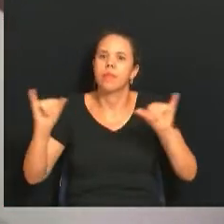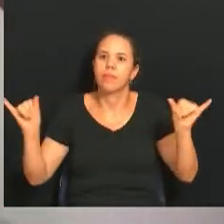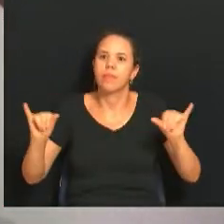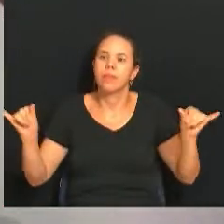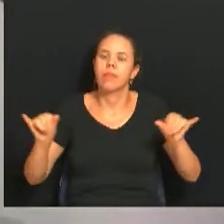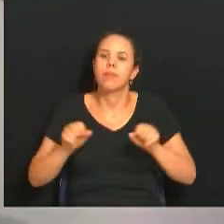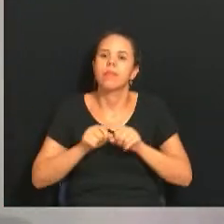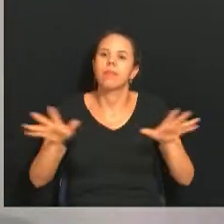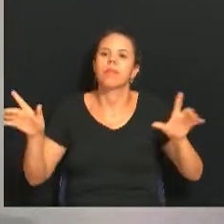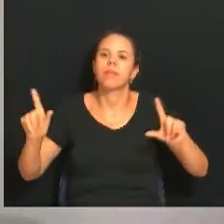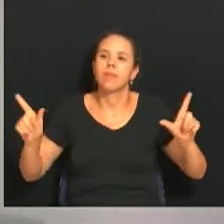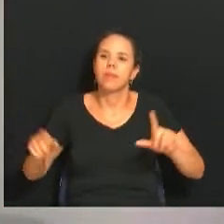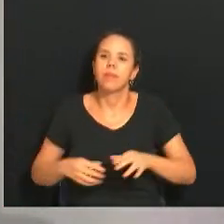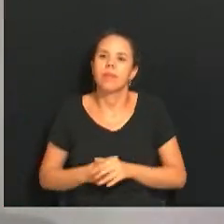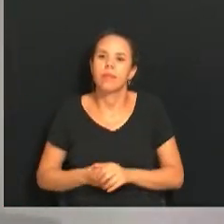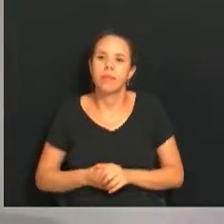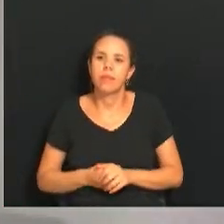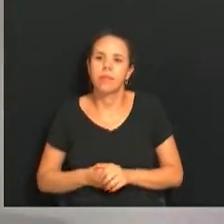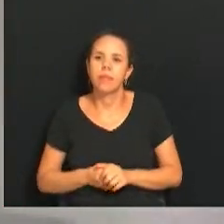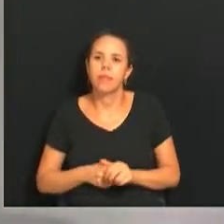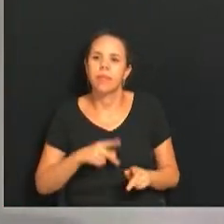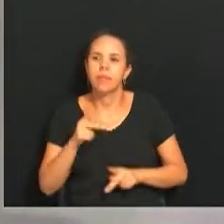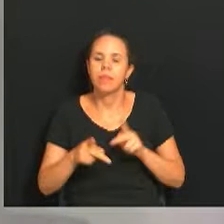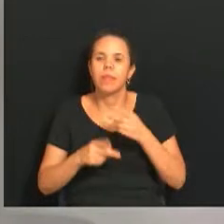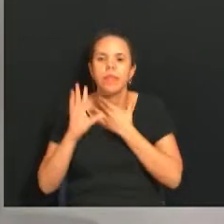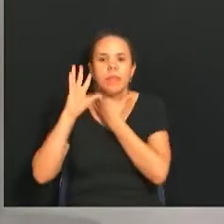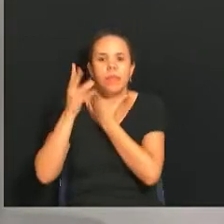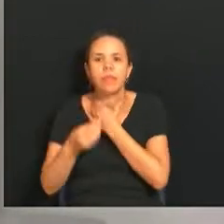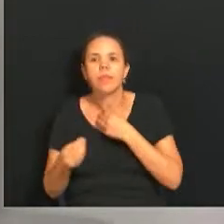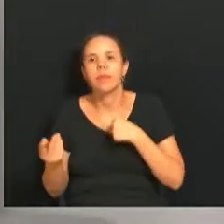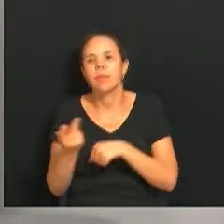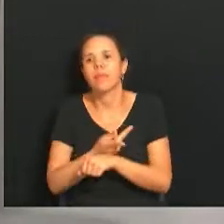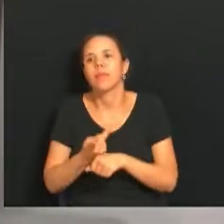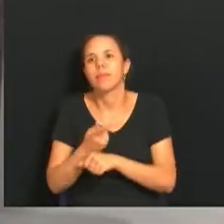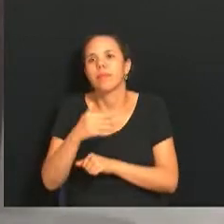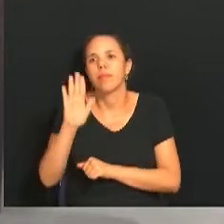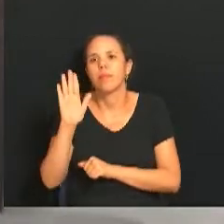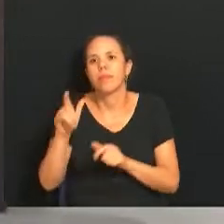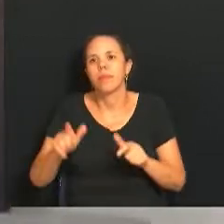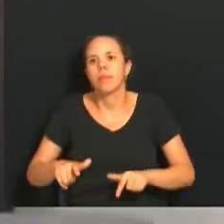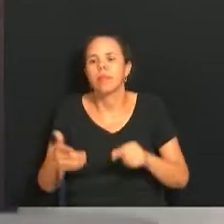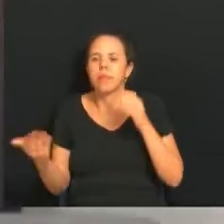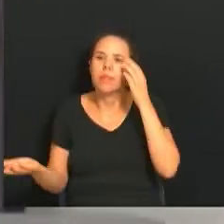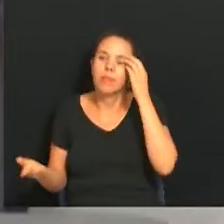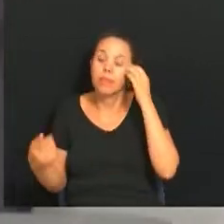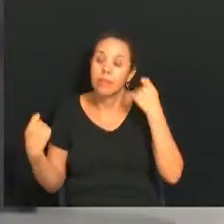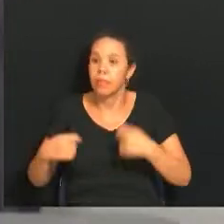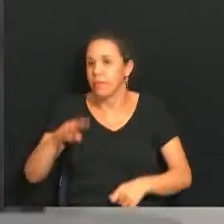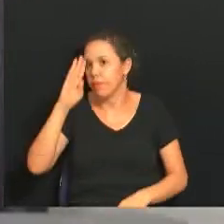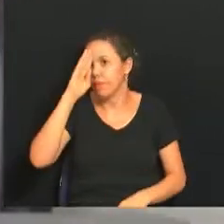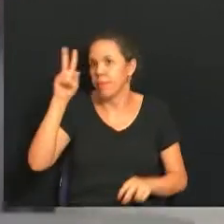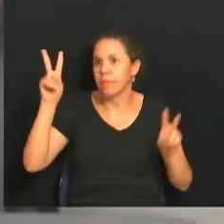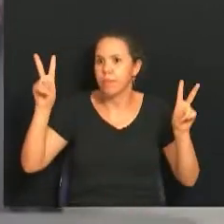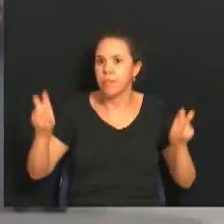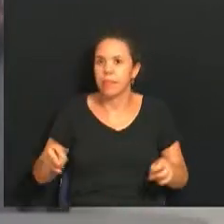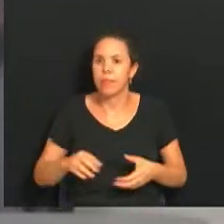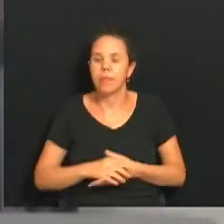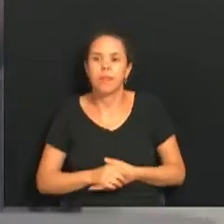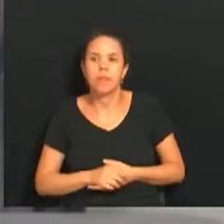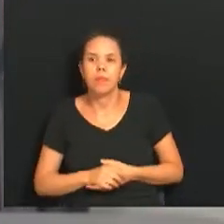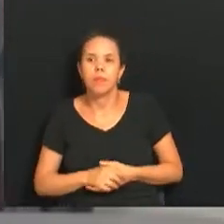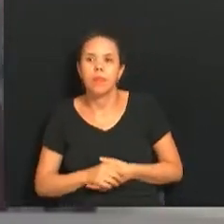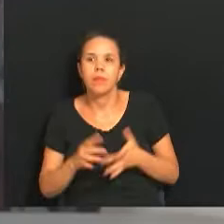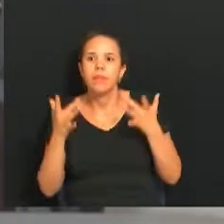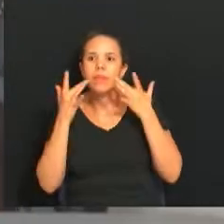da TV Câmara, para as pessoas entenderem, para procurar mais esse espaço aqui, principalmente relacionado ao teatro, a